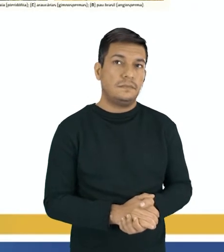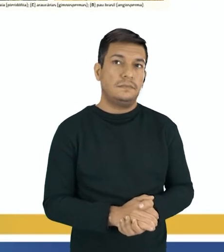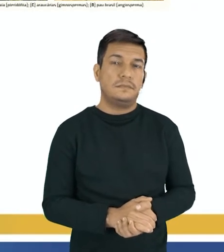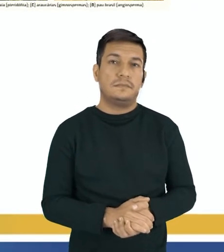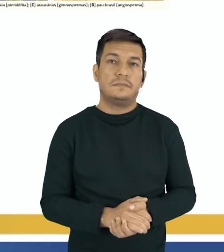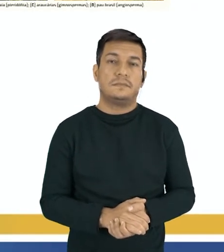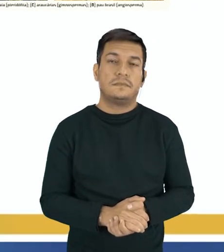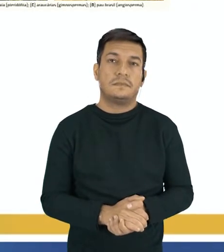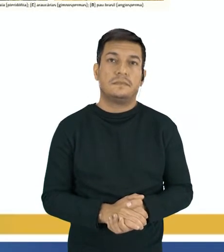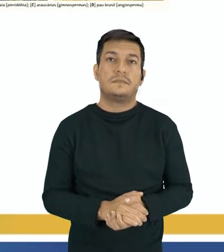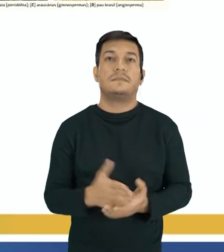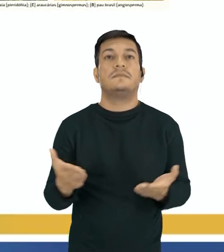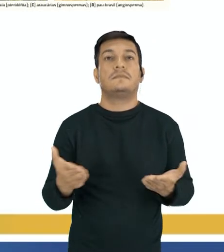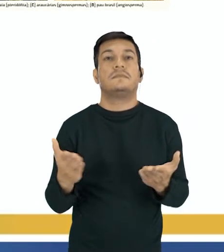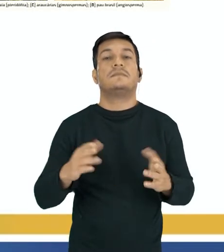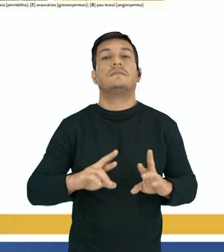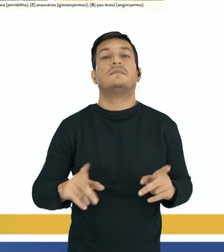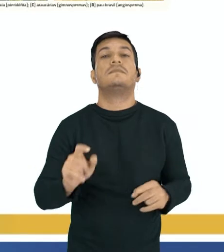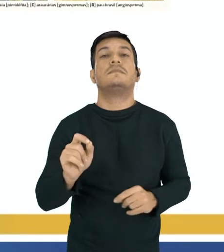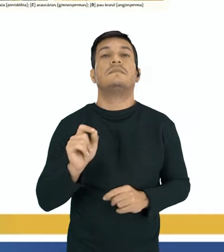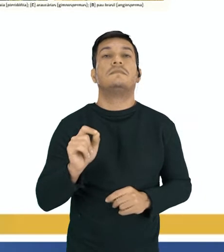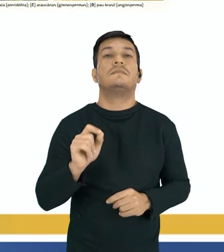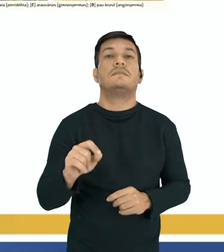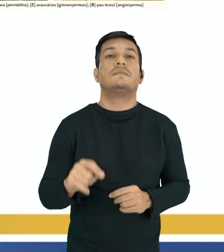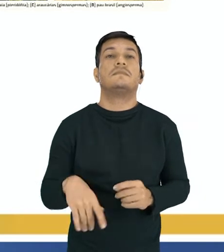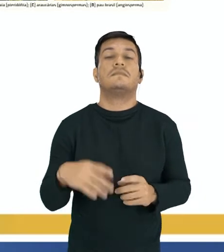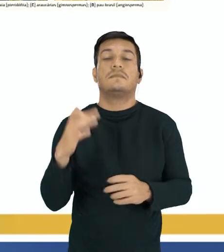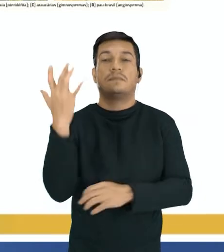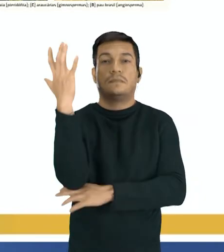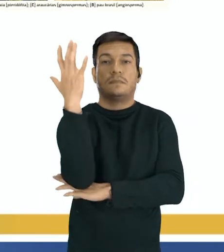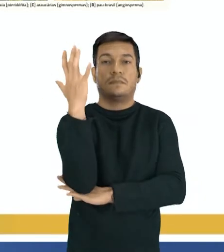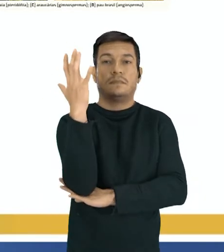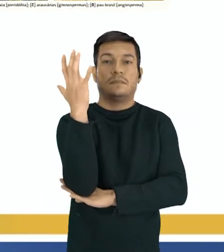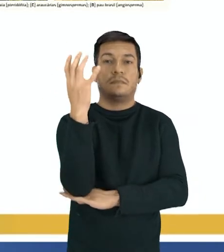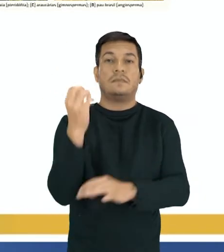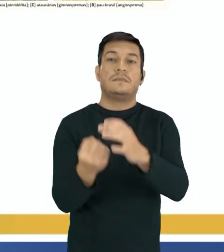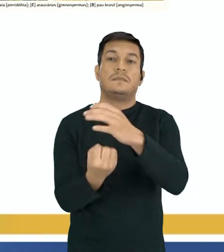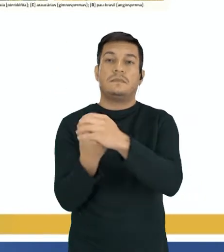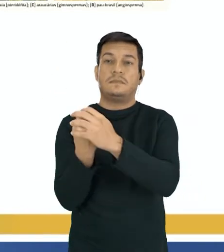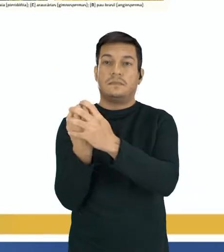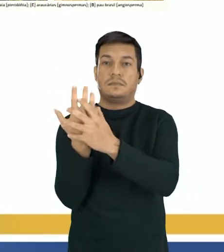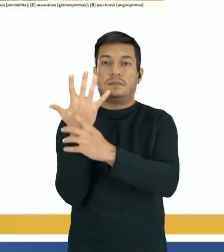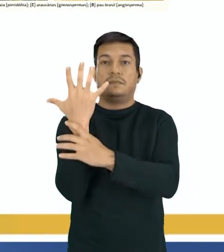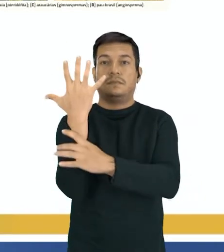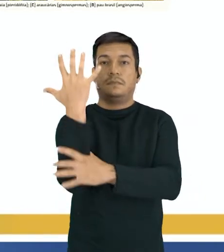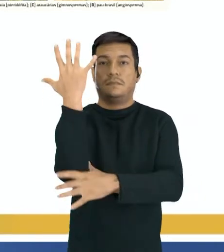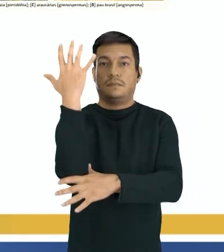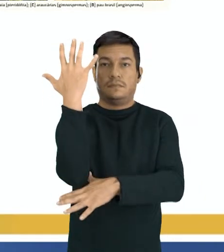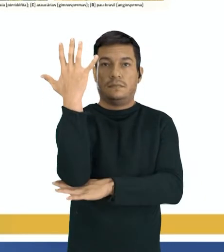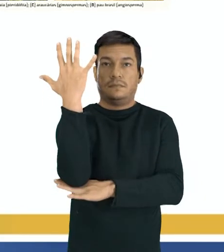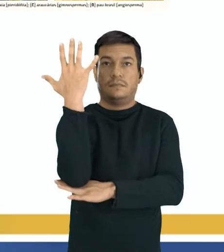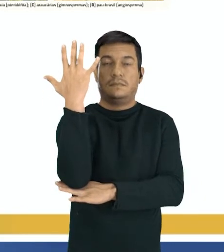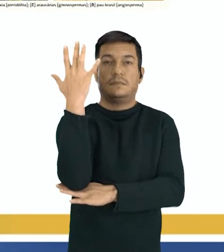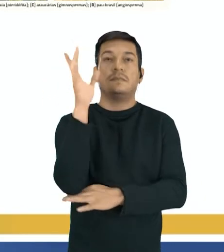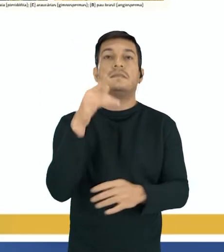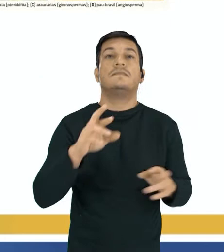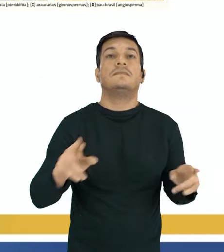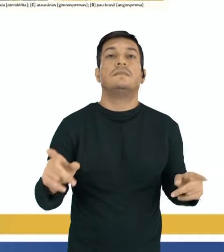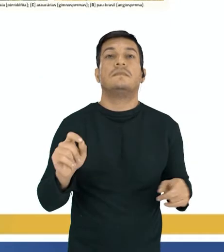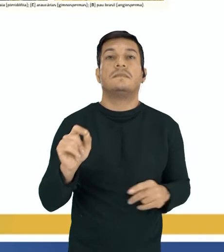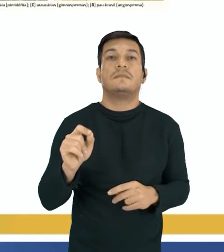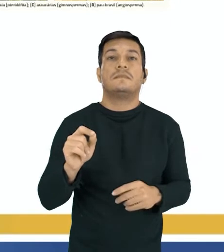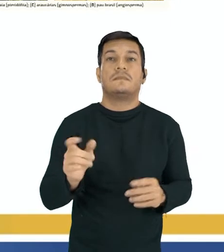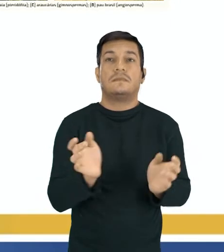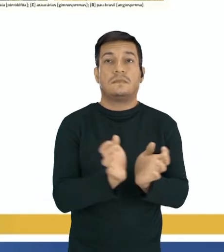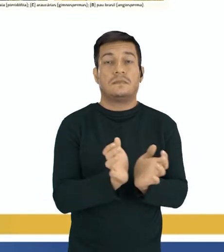Eu vou diferenciar agora falar um pouco da reprodução das plantas, diferenciando a reprodução